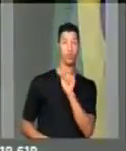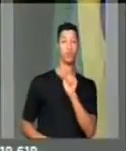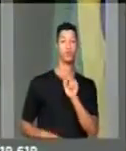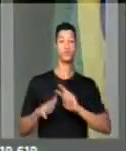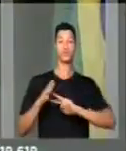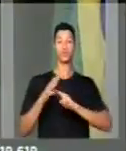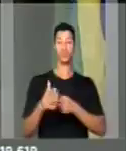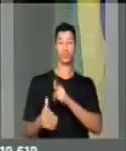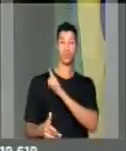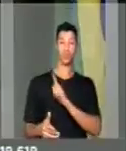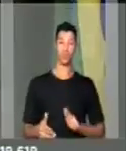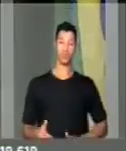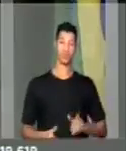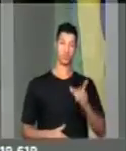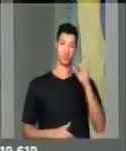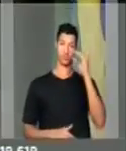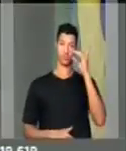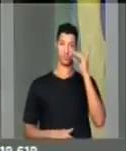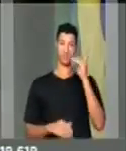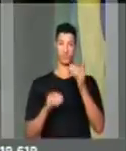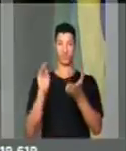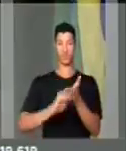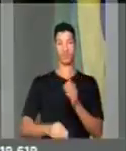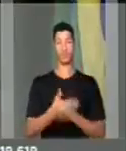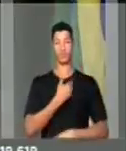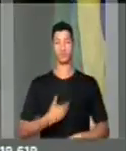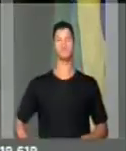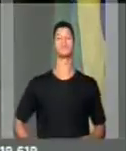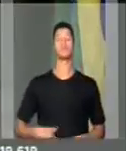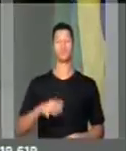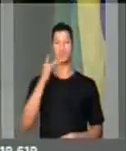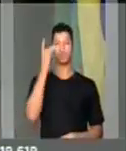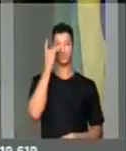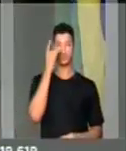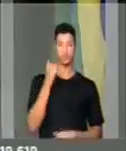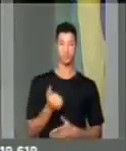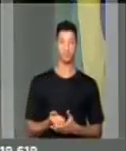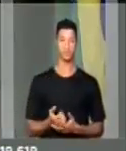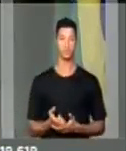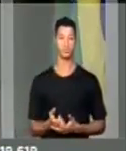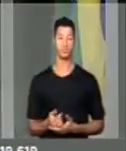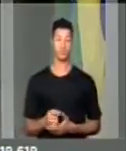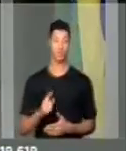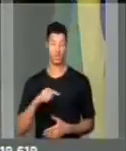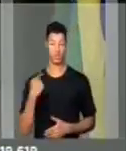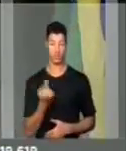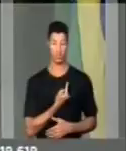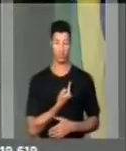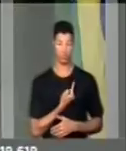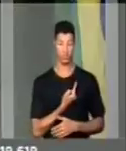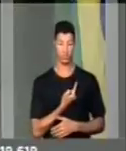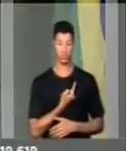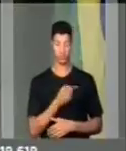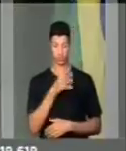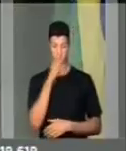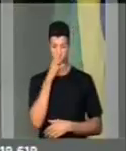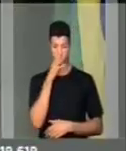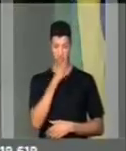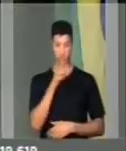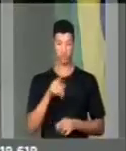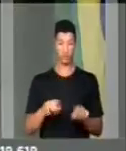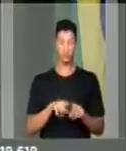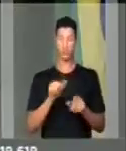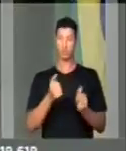foi o desgoverno da presidenta Dilma Rousseff. Nós assistimos